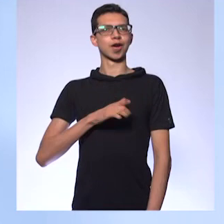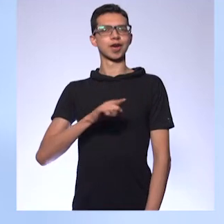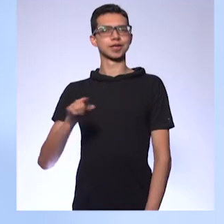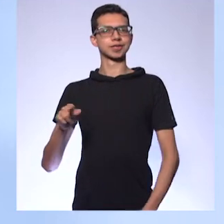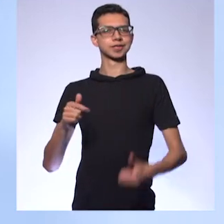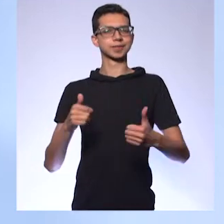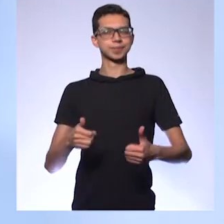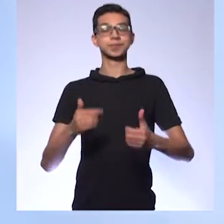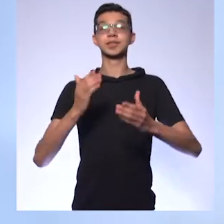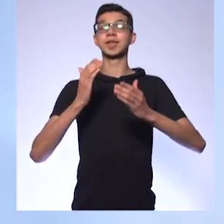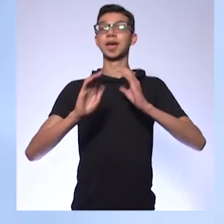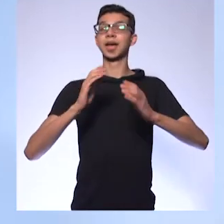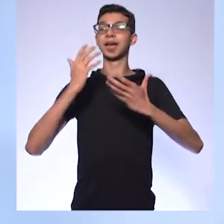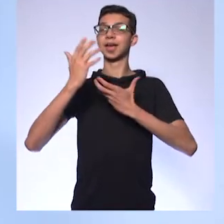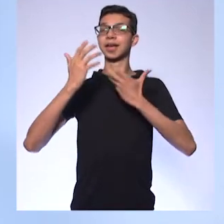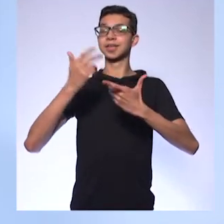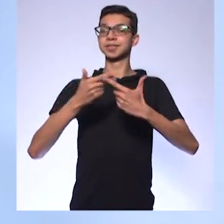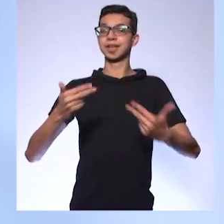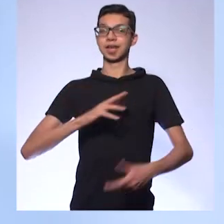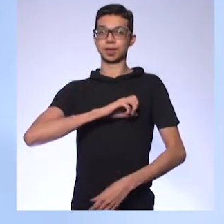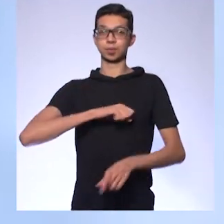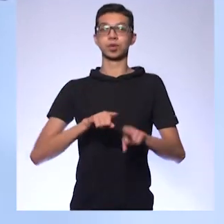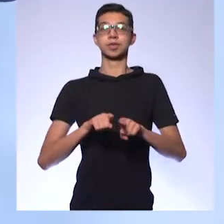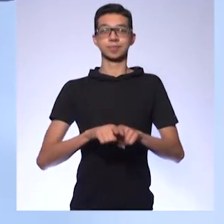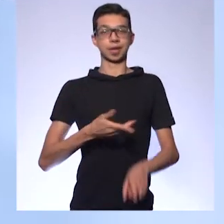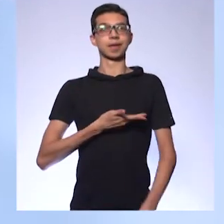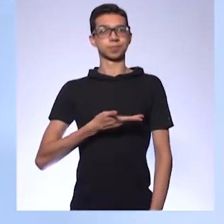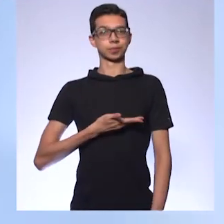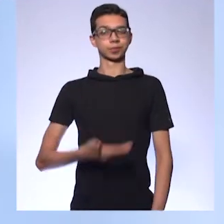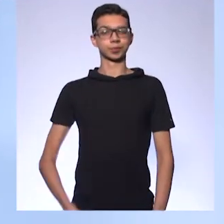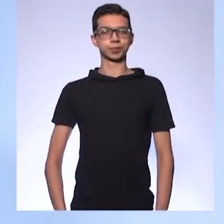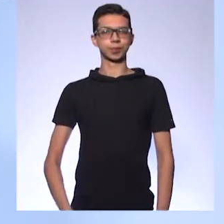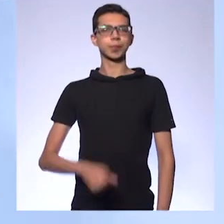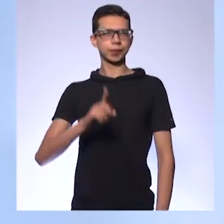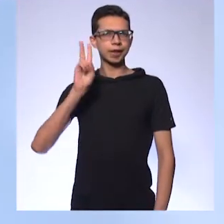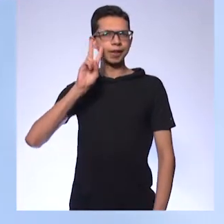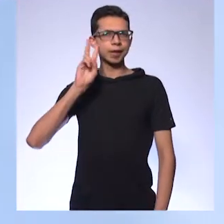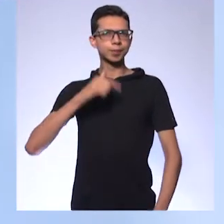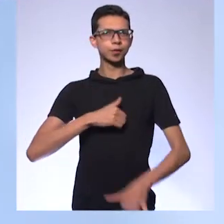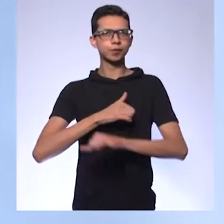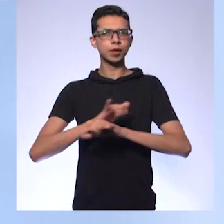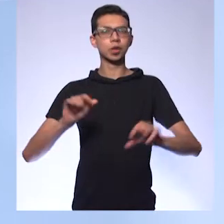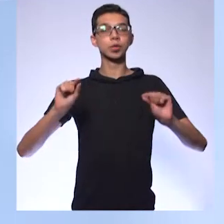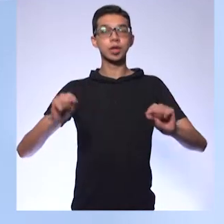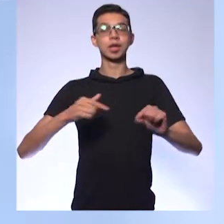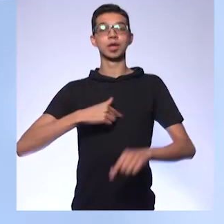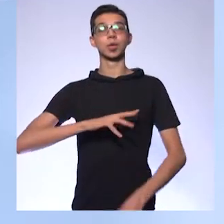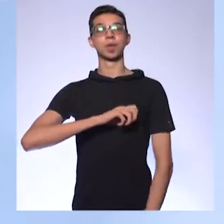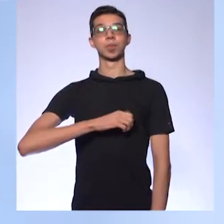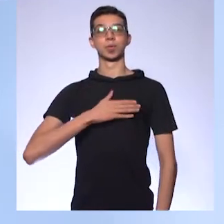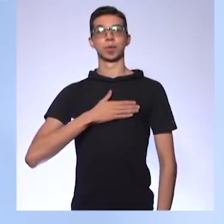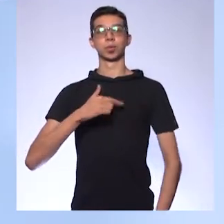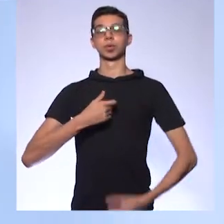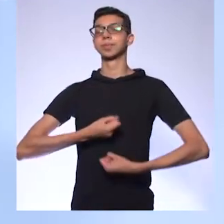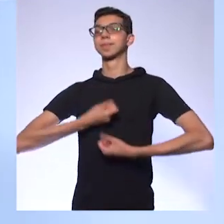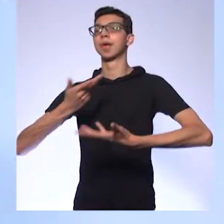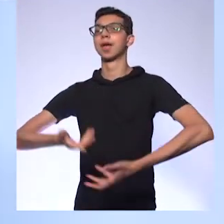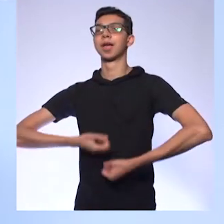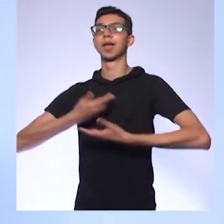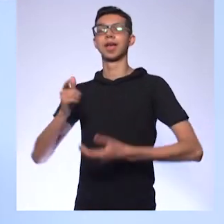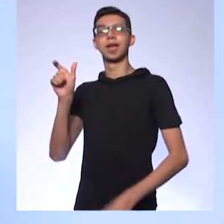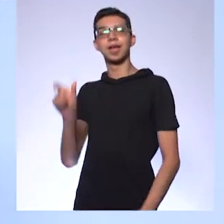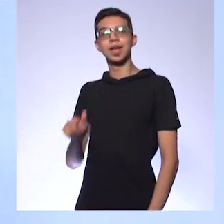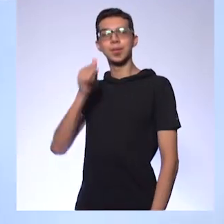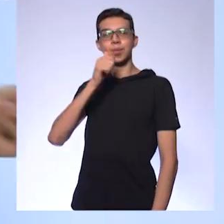cantigas lírico-amorosas, cantigas de amor e de amigo. As cantigas de amor, lembra de mim, eu declarando o meu amor à mulher amada. Cantigas